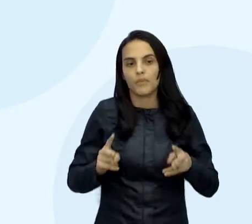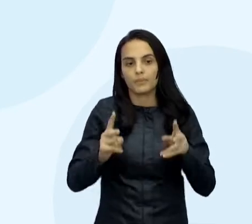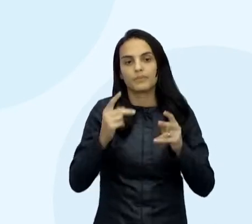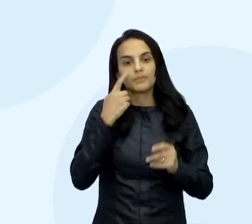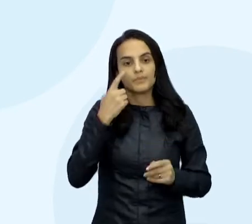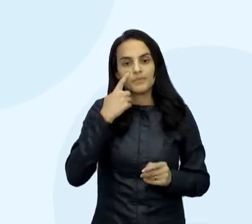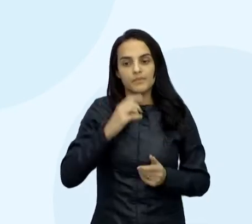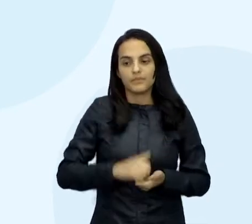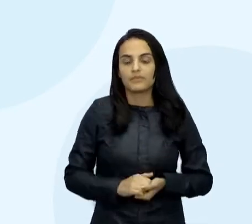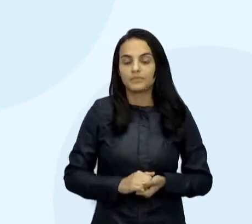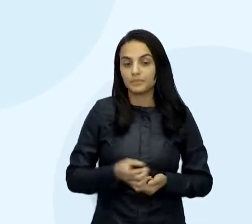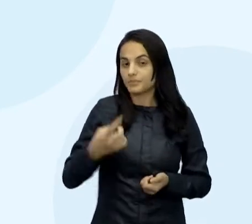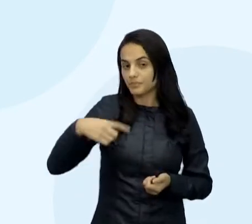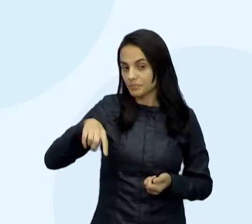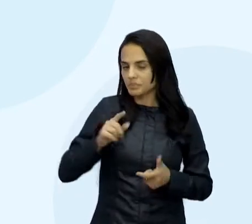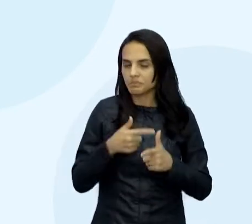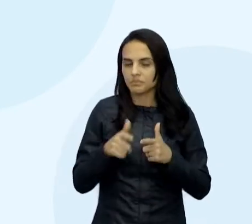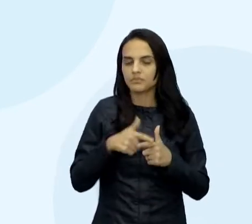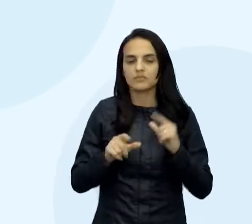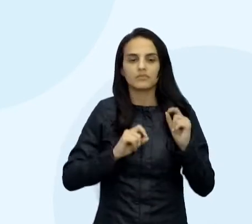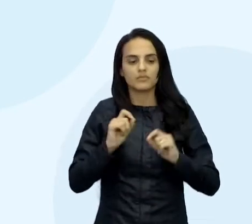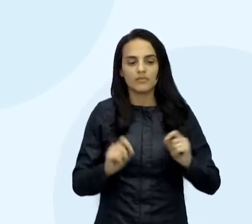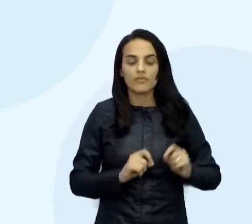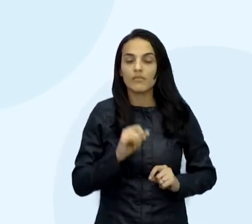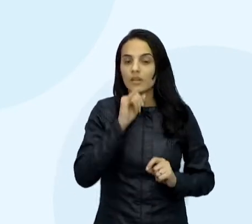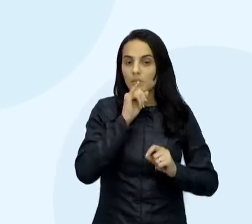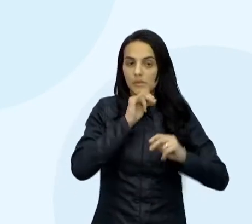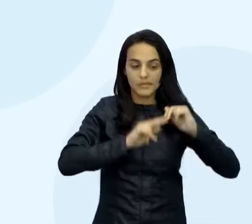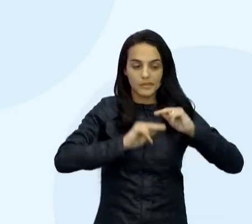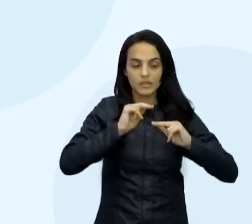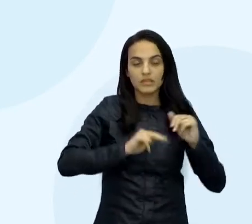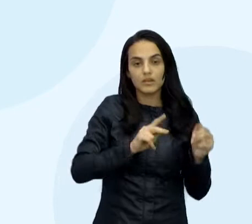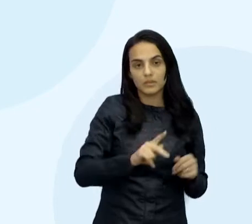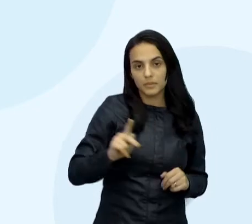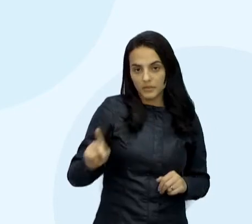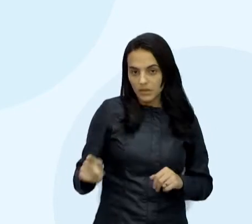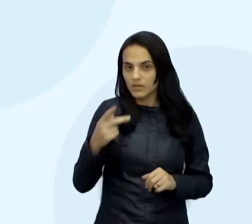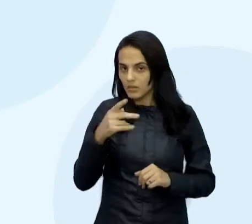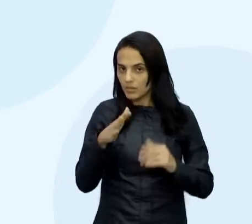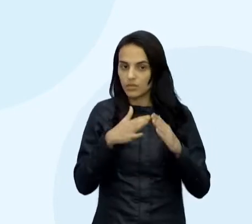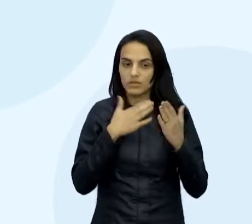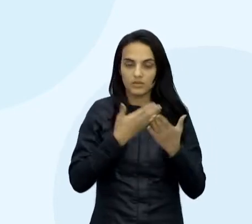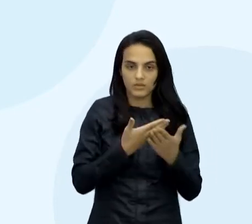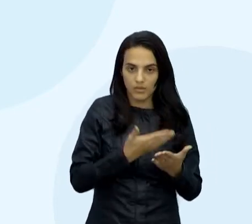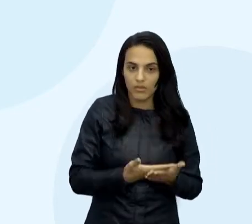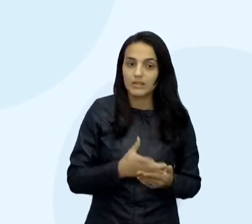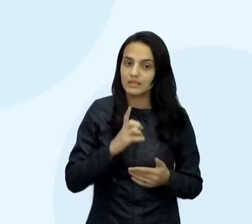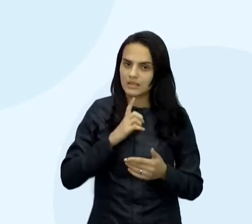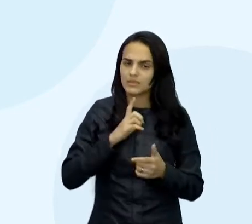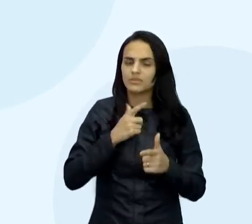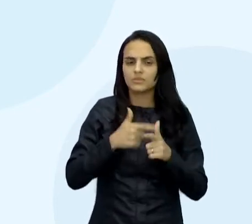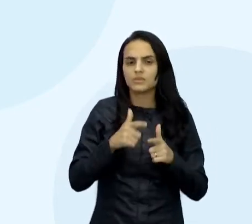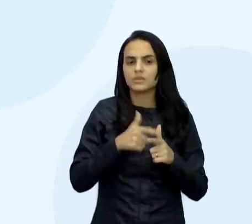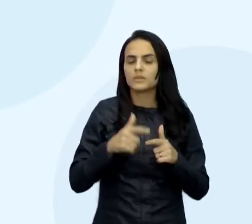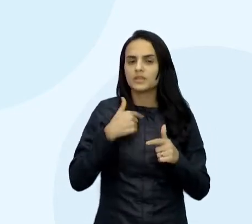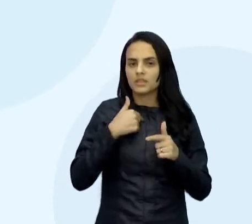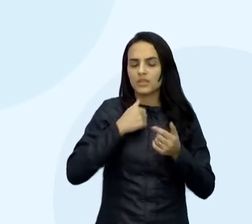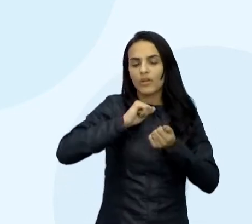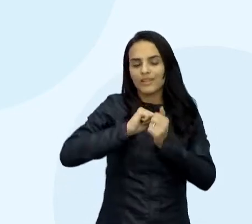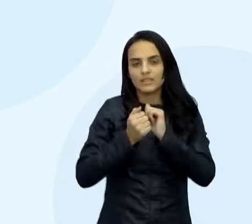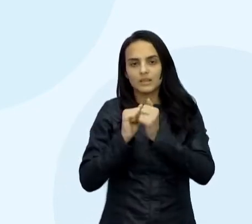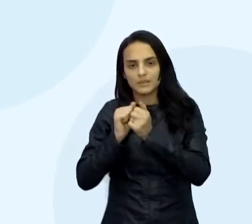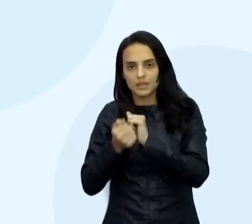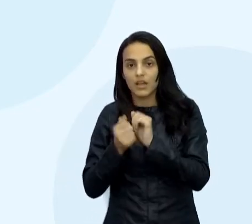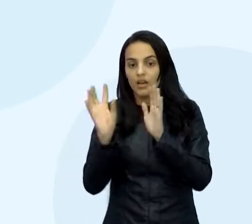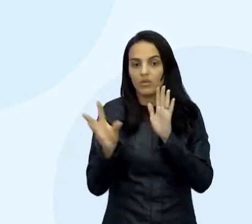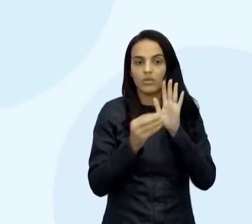Ó, nossa problematização é o seguinte. No material do professor aí da sua escola, tem um problema que eu adaptei aqui e coloquei na